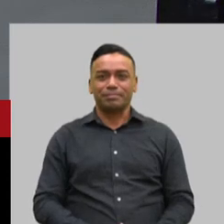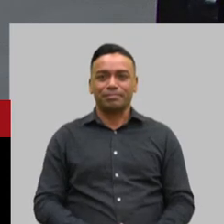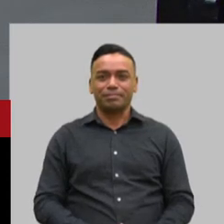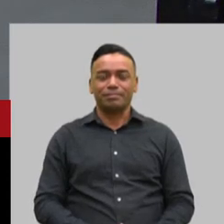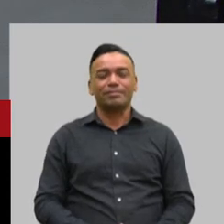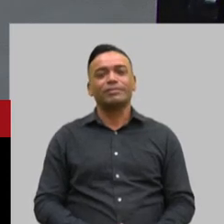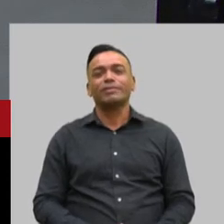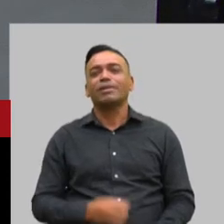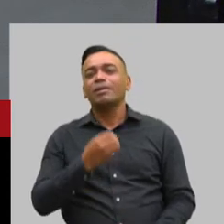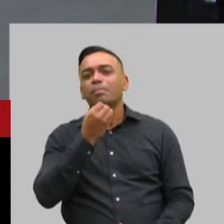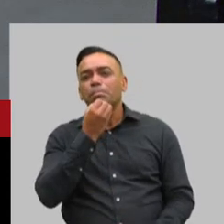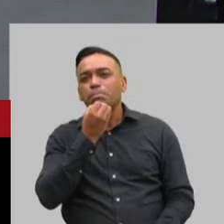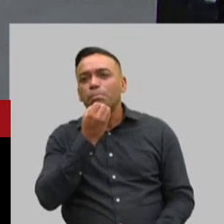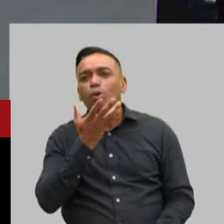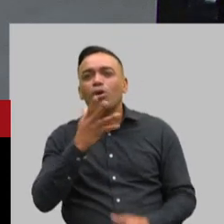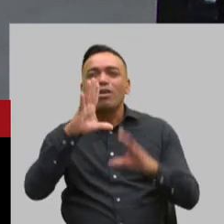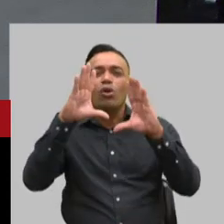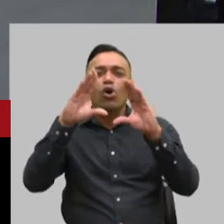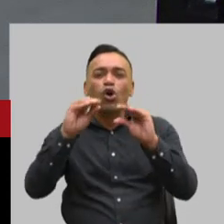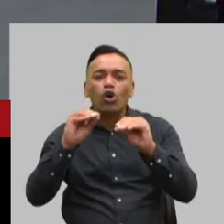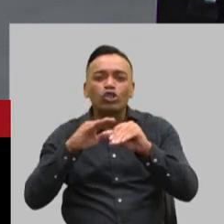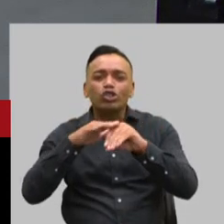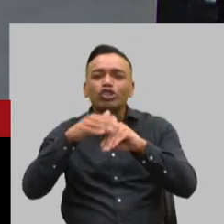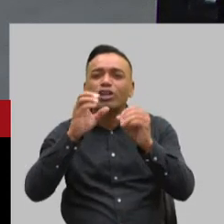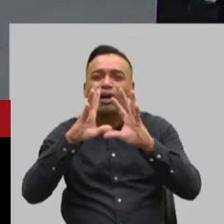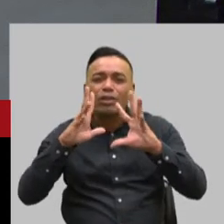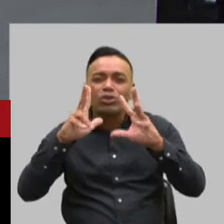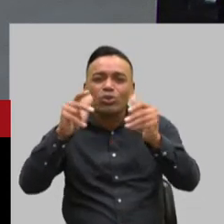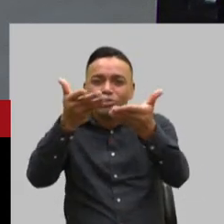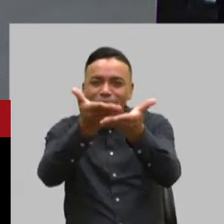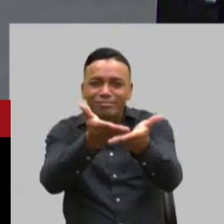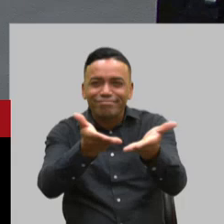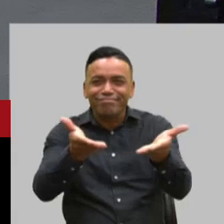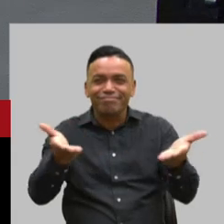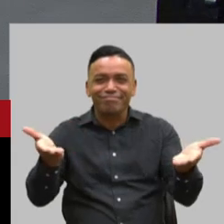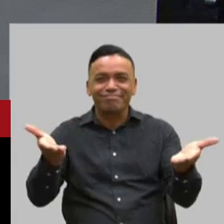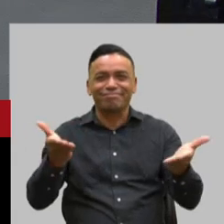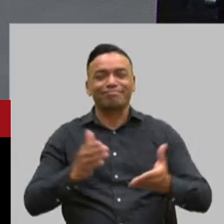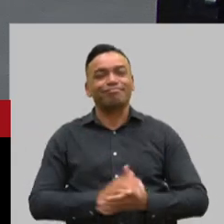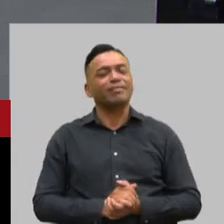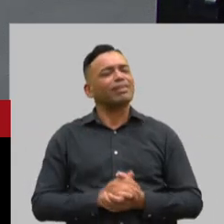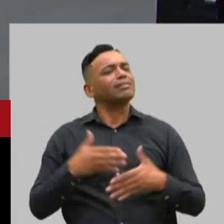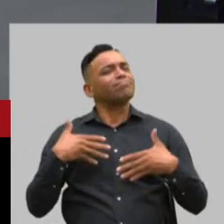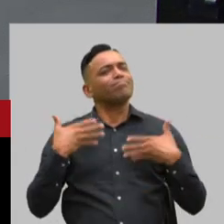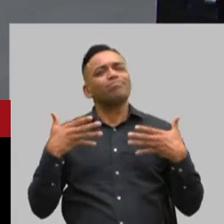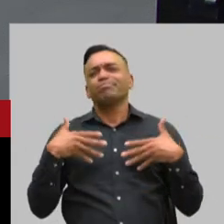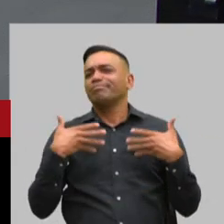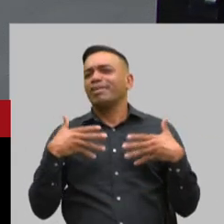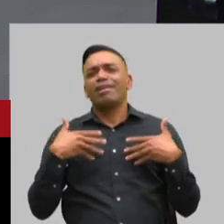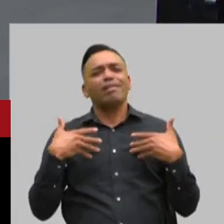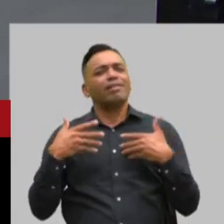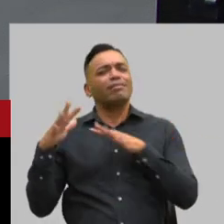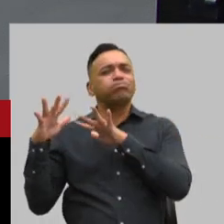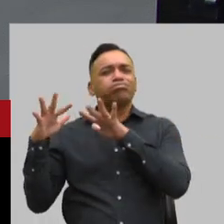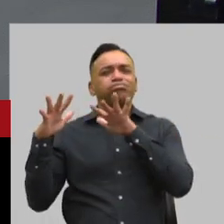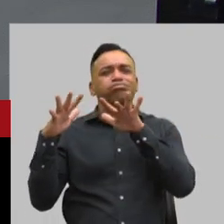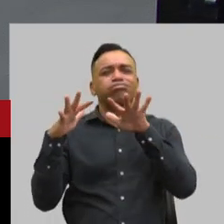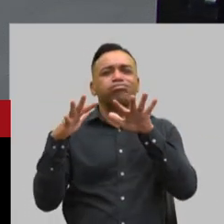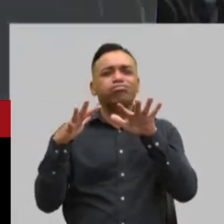Boa noite a todas, a todos. Que alegria ter todos vocês aqui